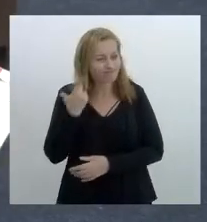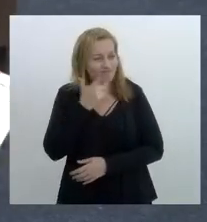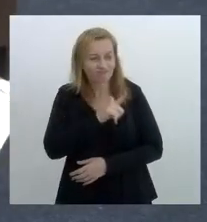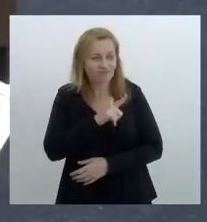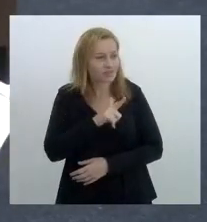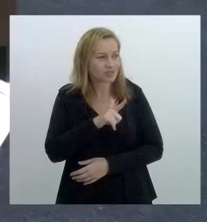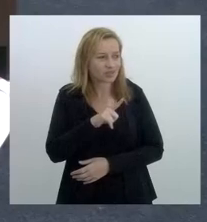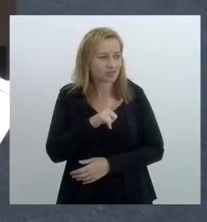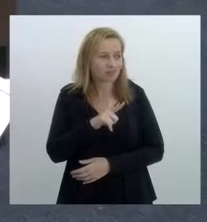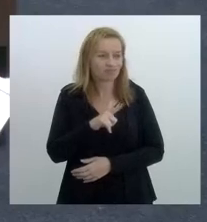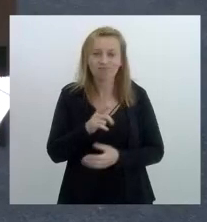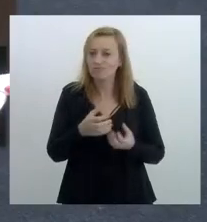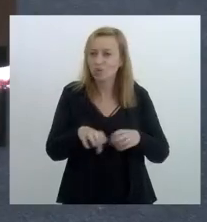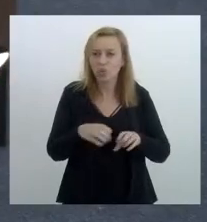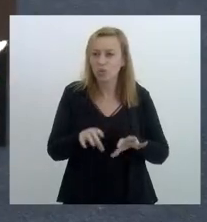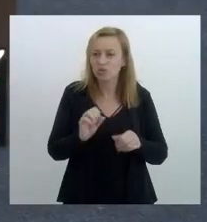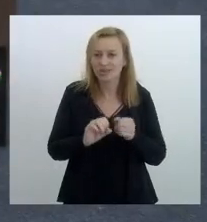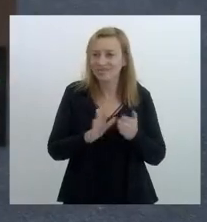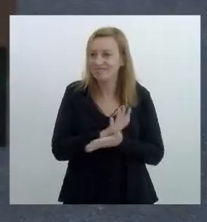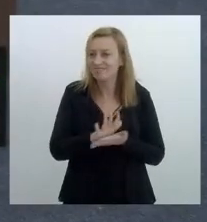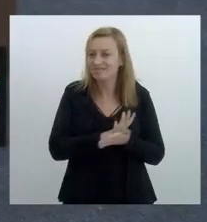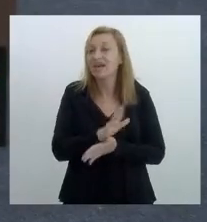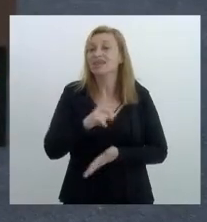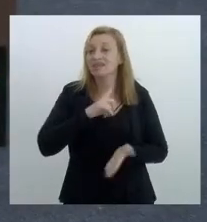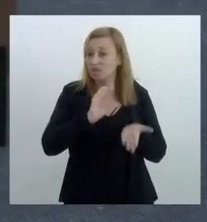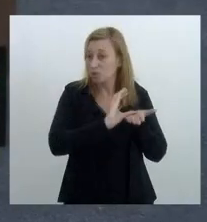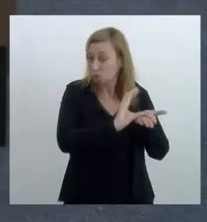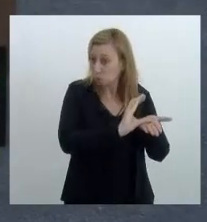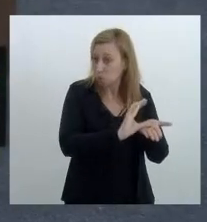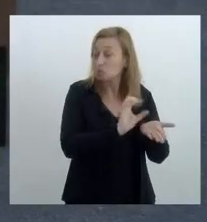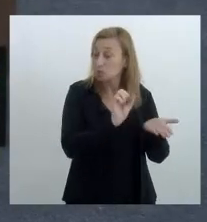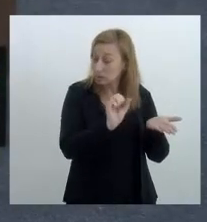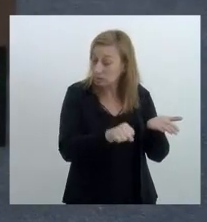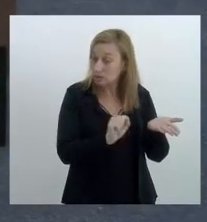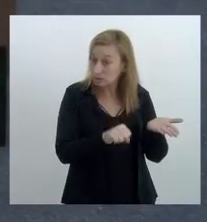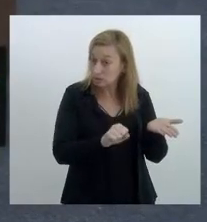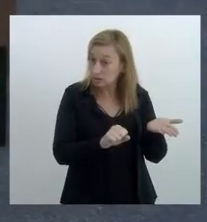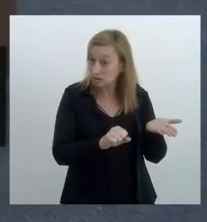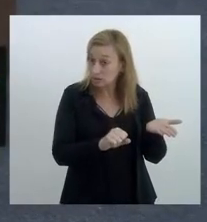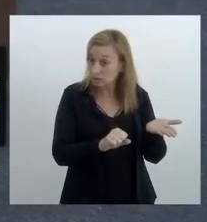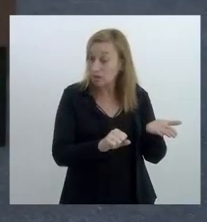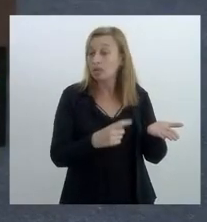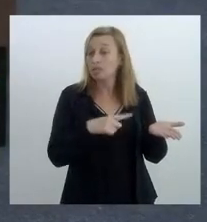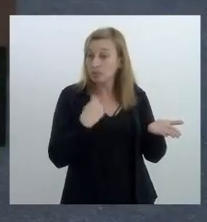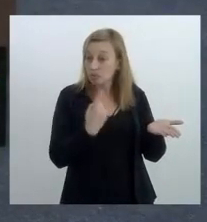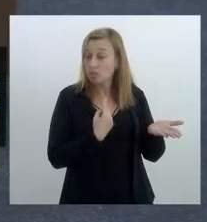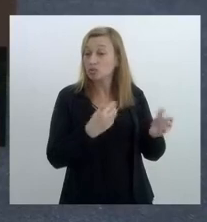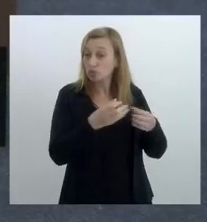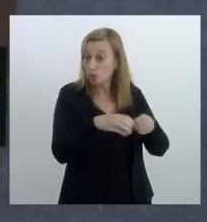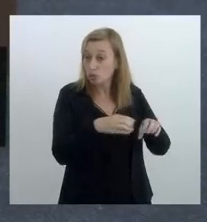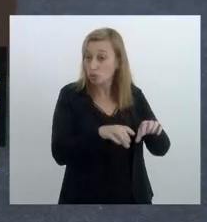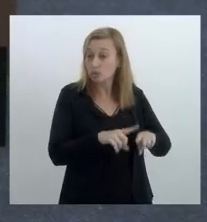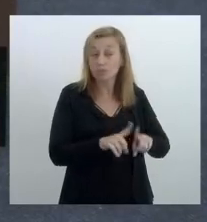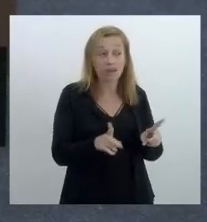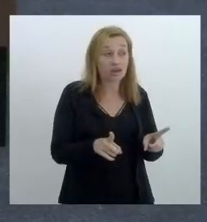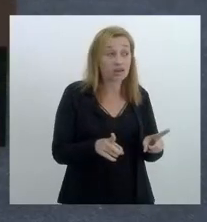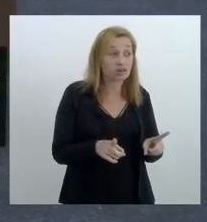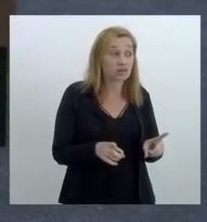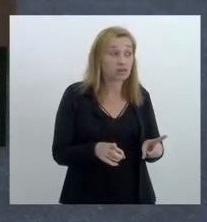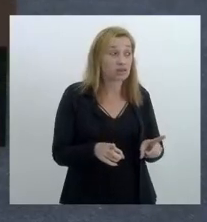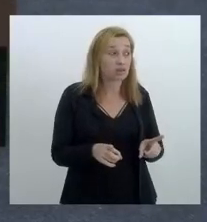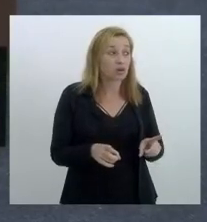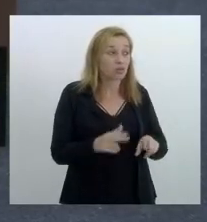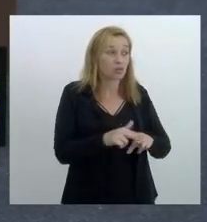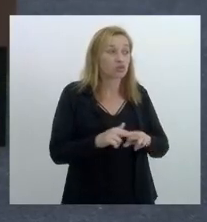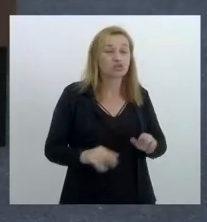fazer concurso. Temos recursos para poder fazer os nossos concursos, mas em função da